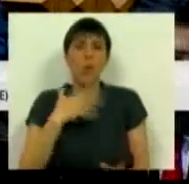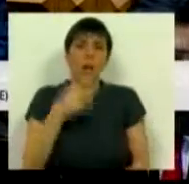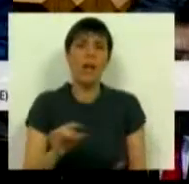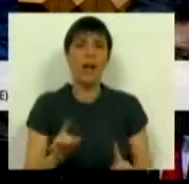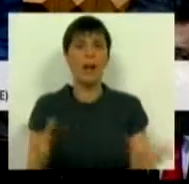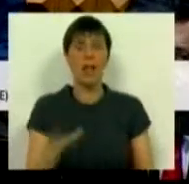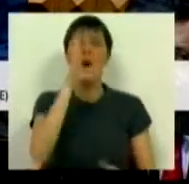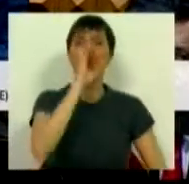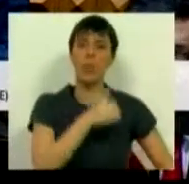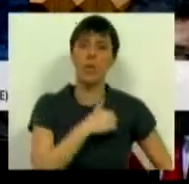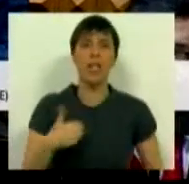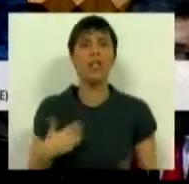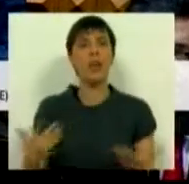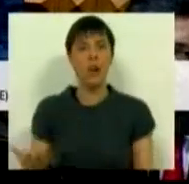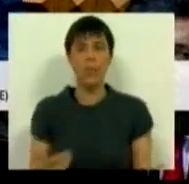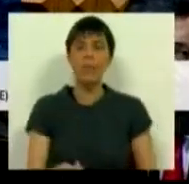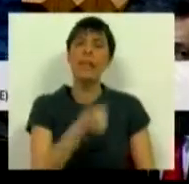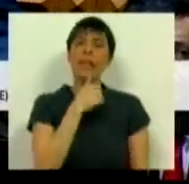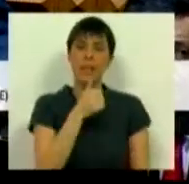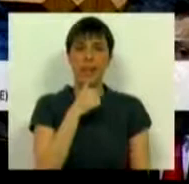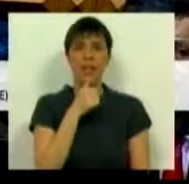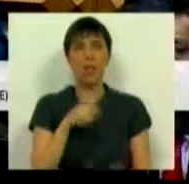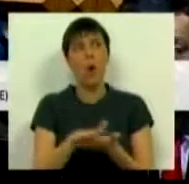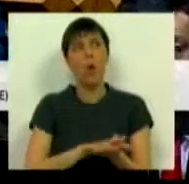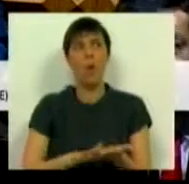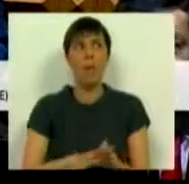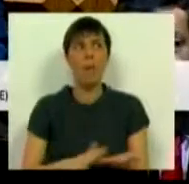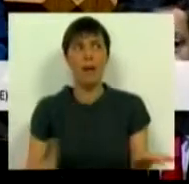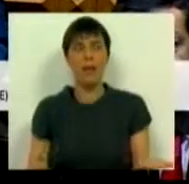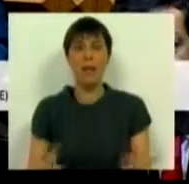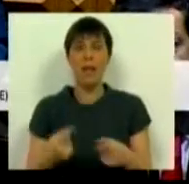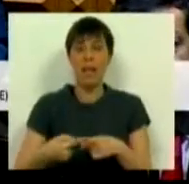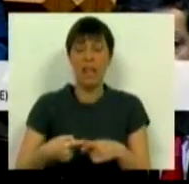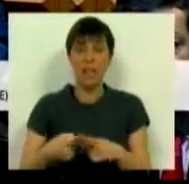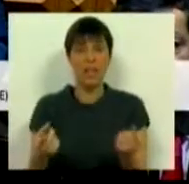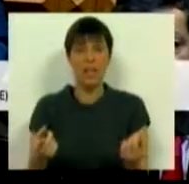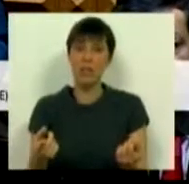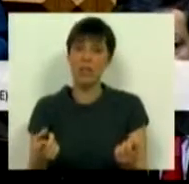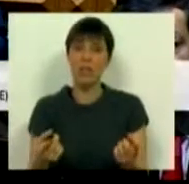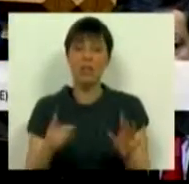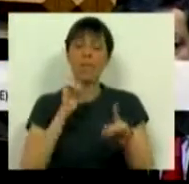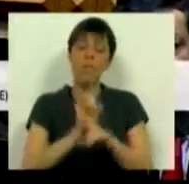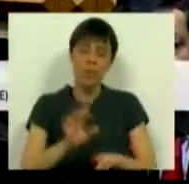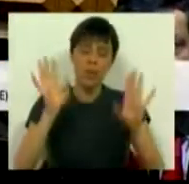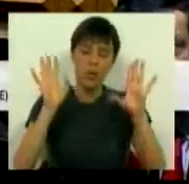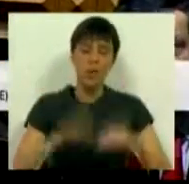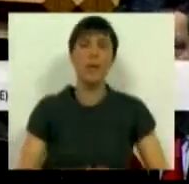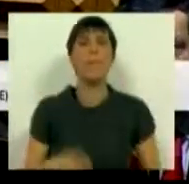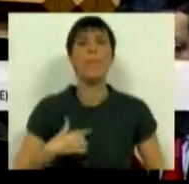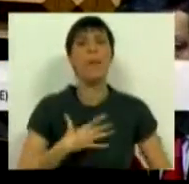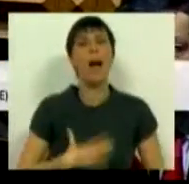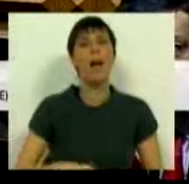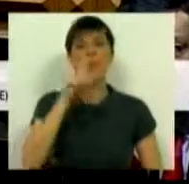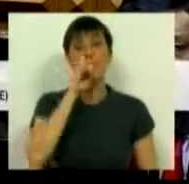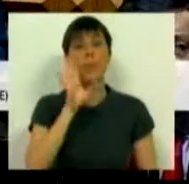acreditar que o Ministro da Saúde tome uma decisão com base nesses interesses. Ainda assim, eu gostaria